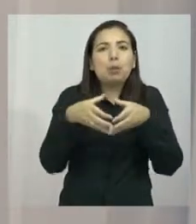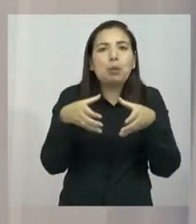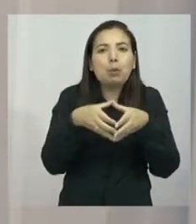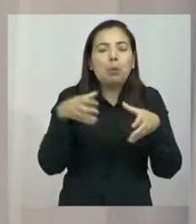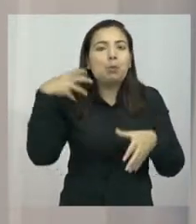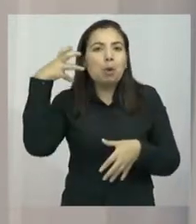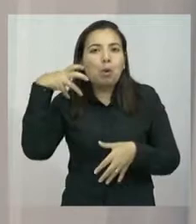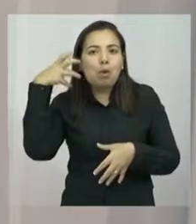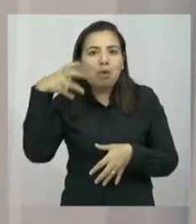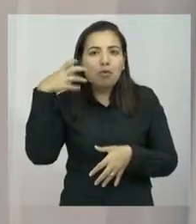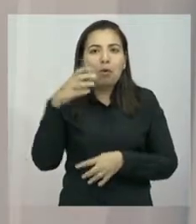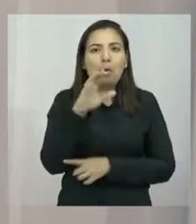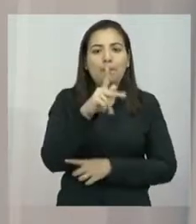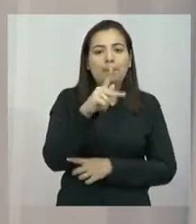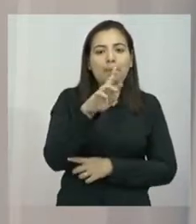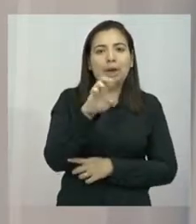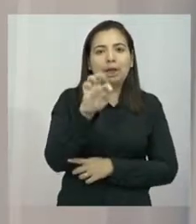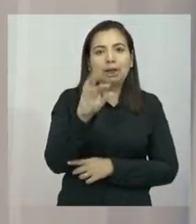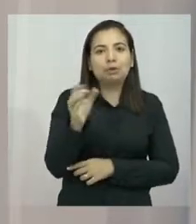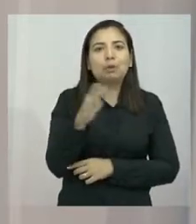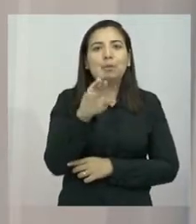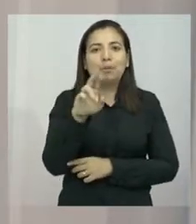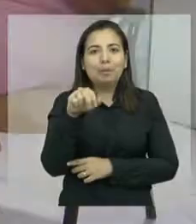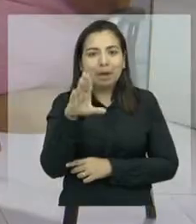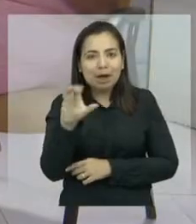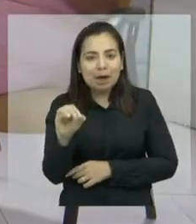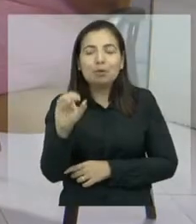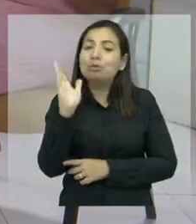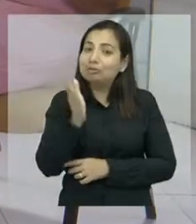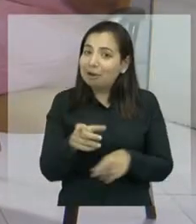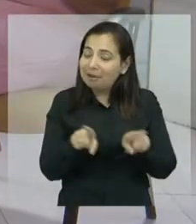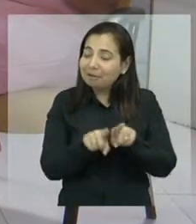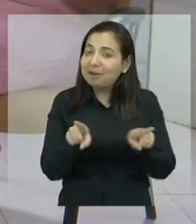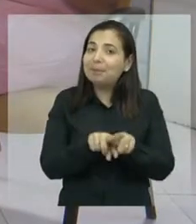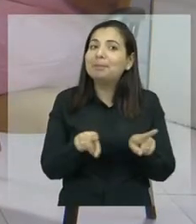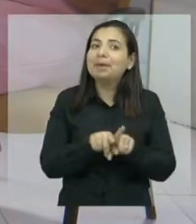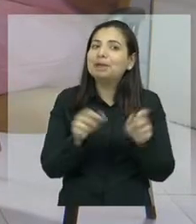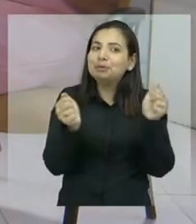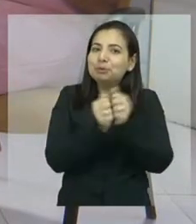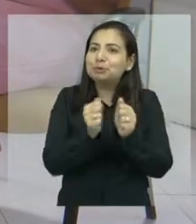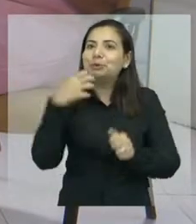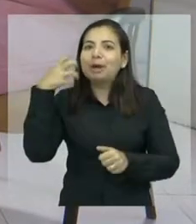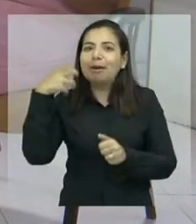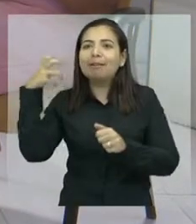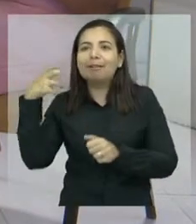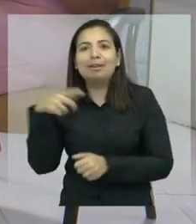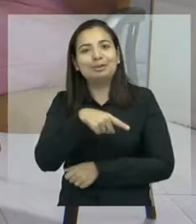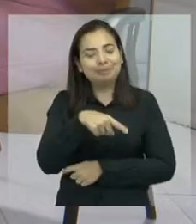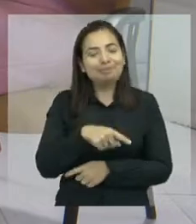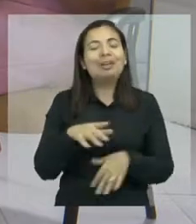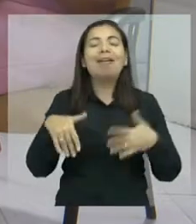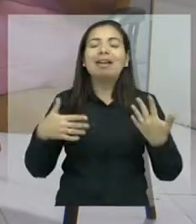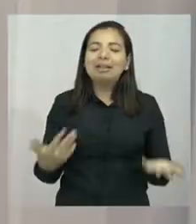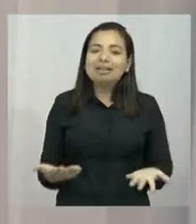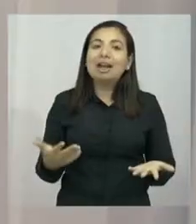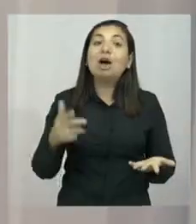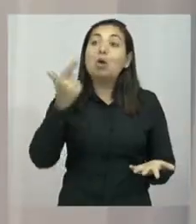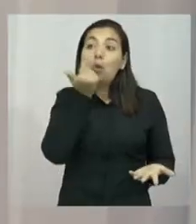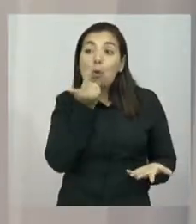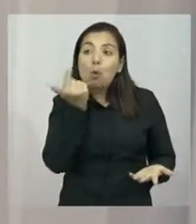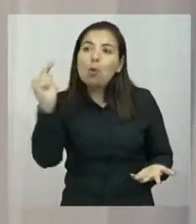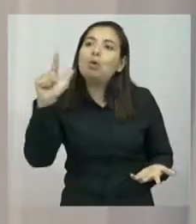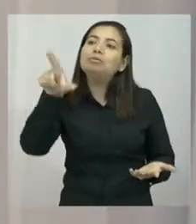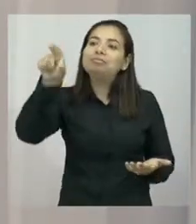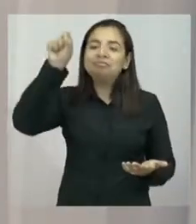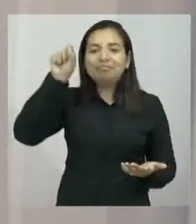Então, assim, graças a Deus que esse ano a gente também vai trazendo outra cantora conhecida para estar